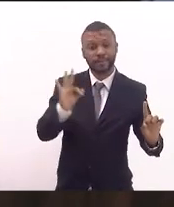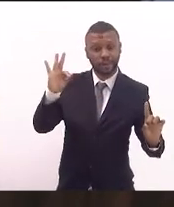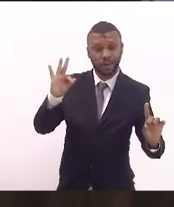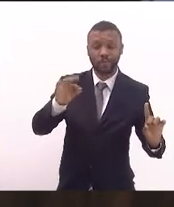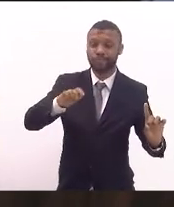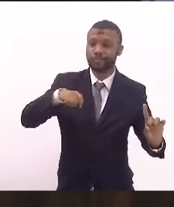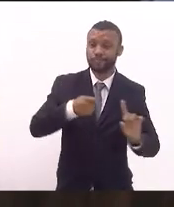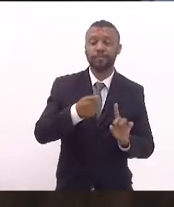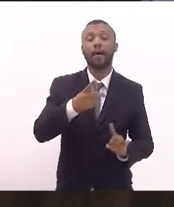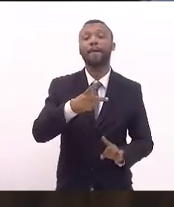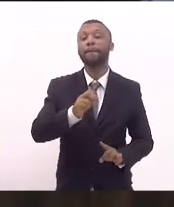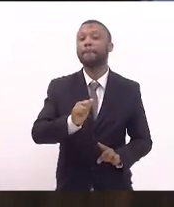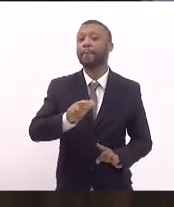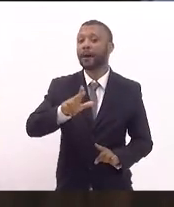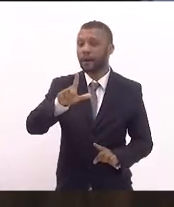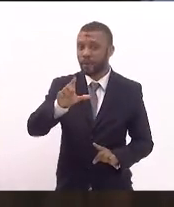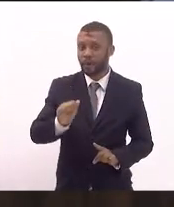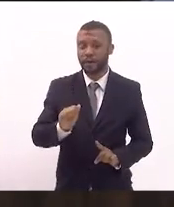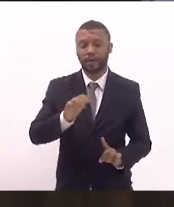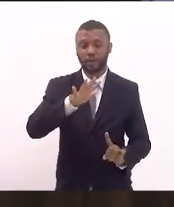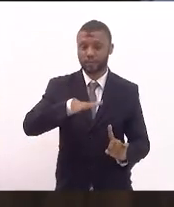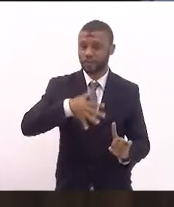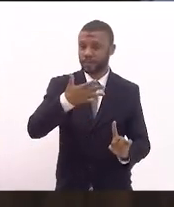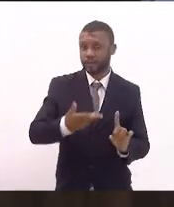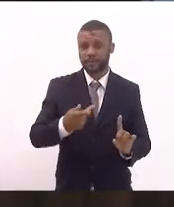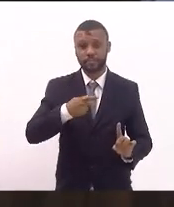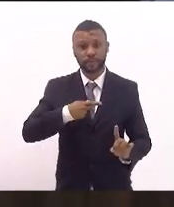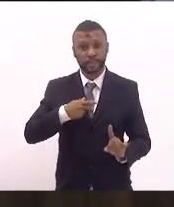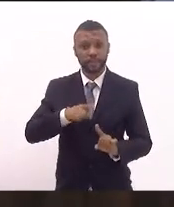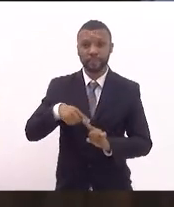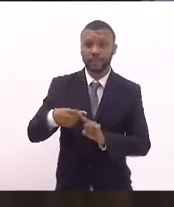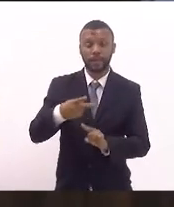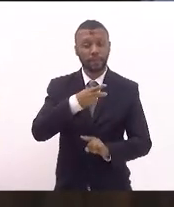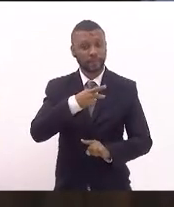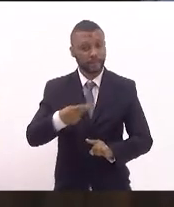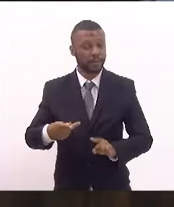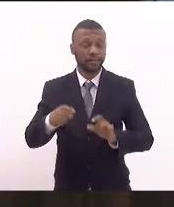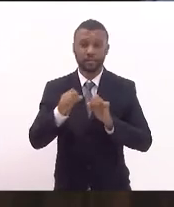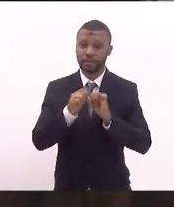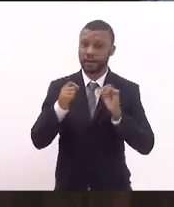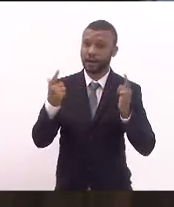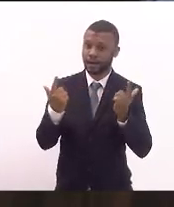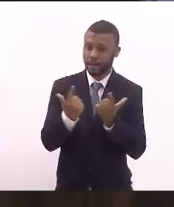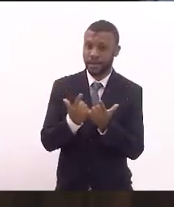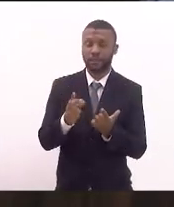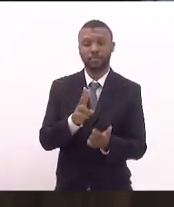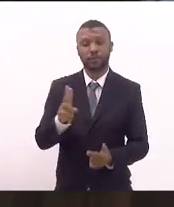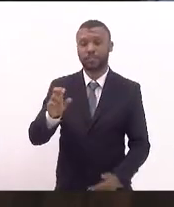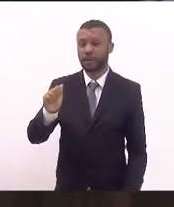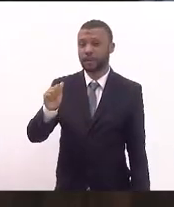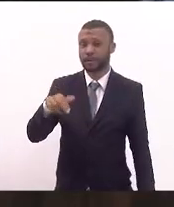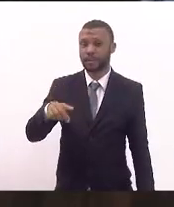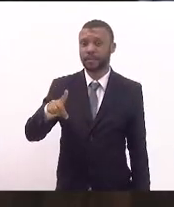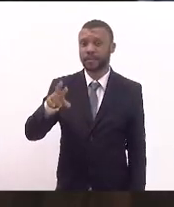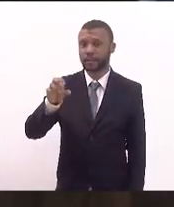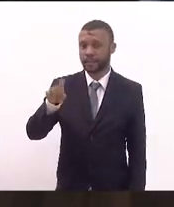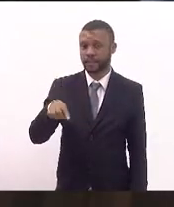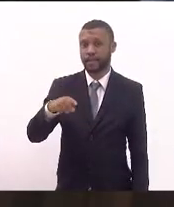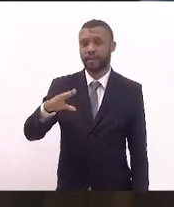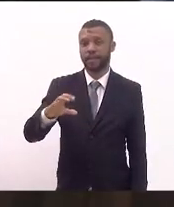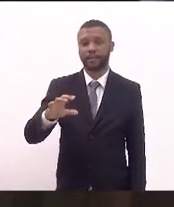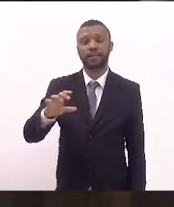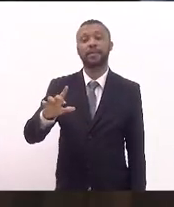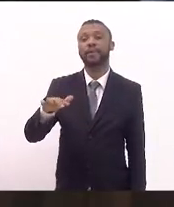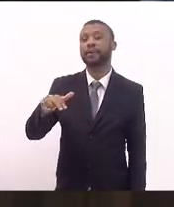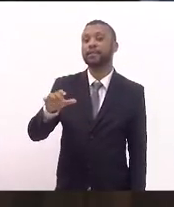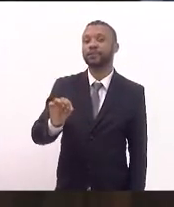Albuquerque. Uma homenagem minha e do presidente da Assembleia Legislativa do Estado do Rio de Janeiro, presidente André Siciliano. Que divide